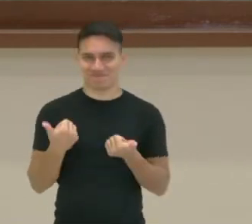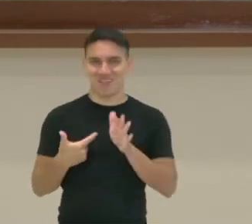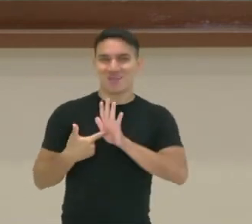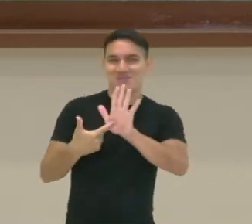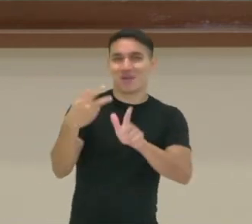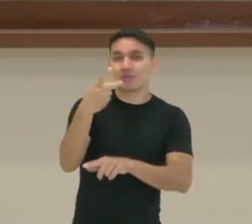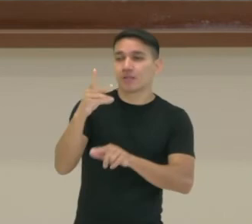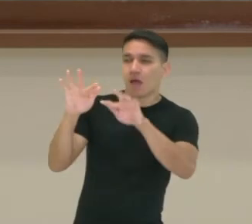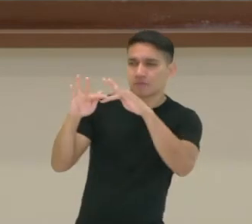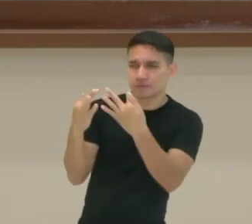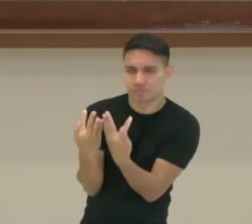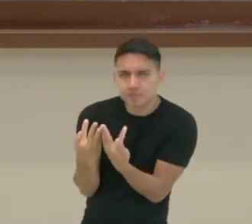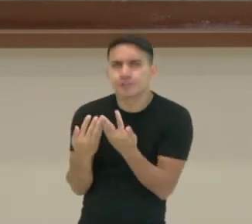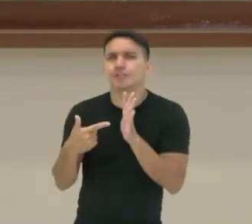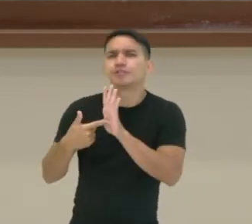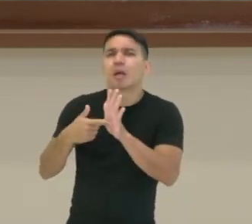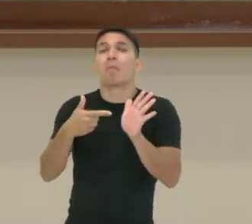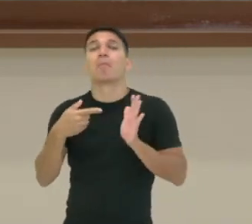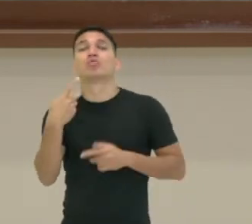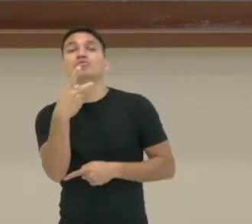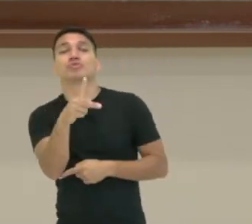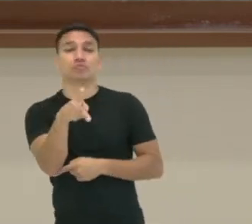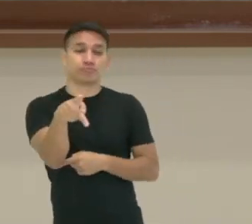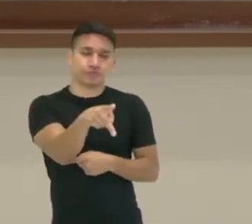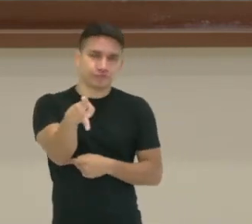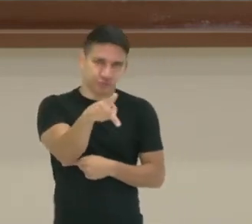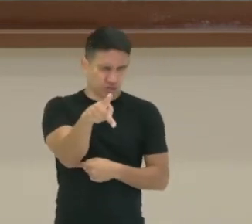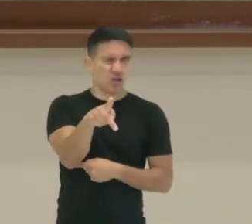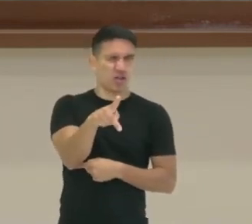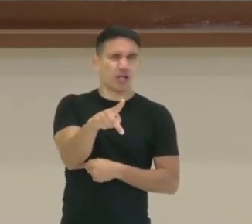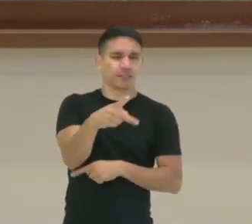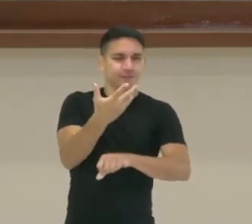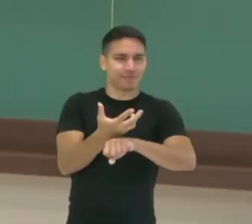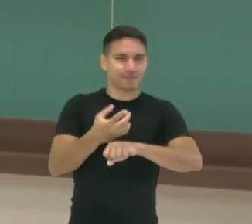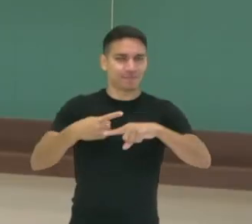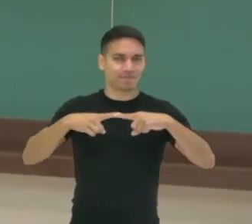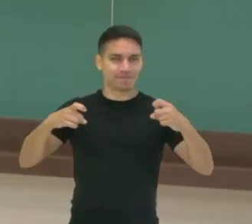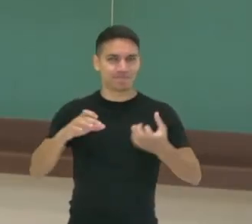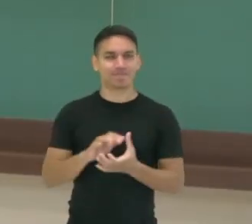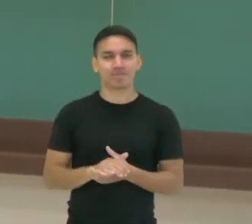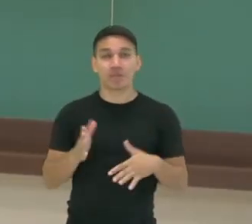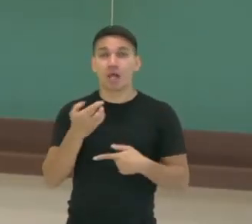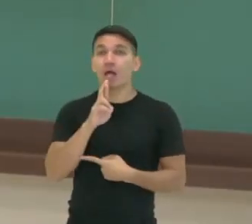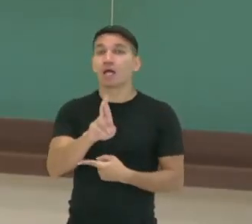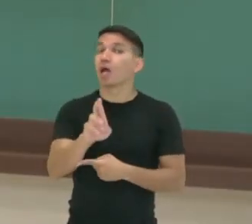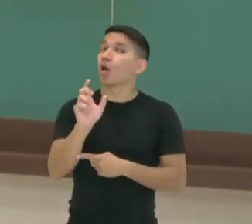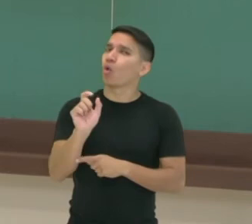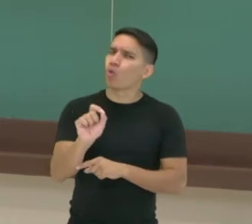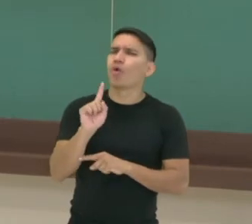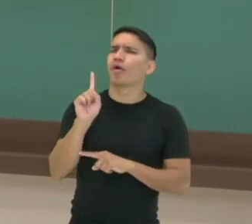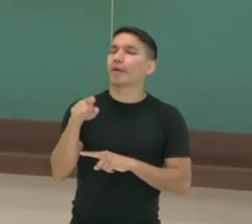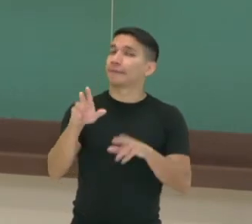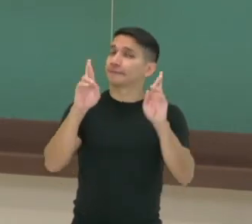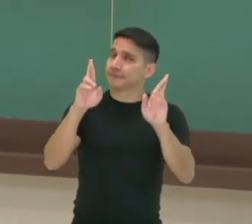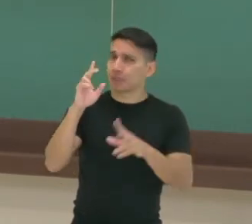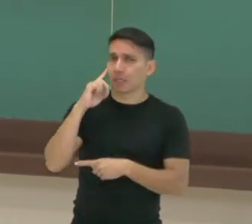seus familiares, mostre para o seu professor, mostre para a sua professora de ciências. Então vamos para a resposta